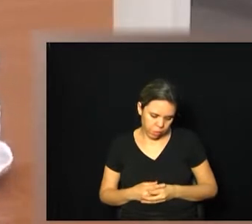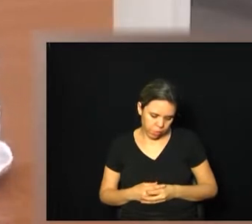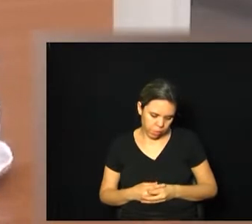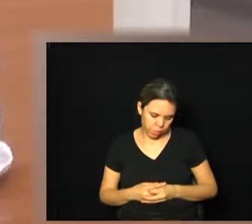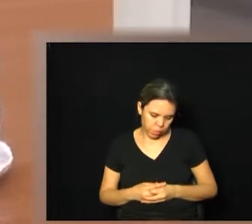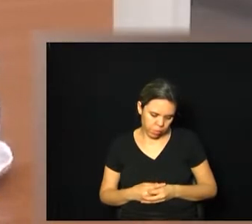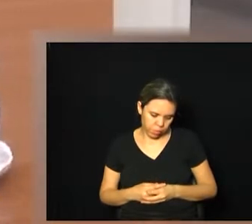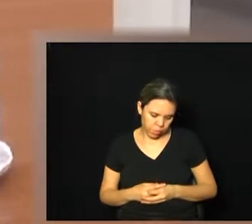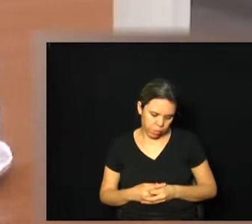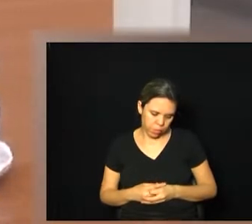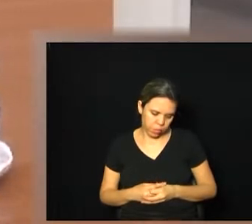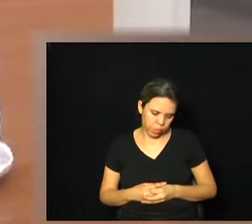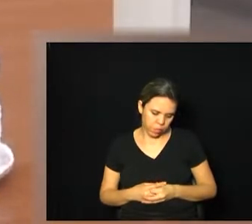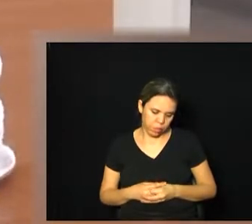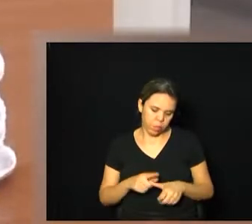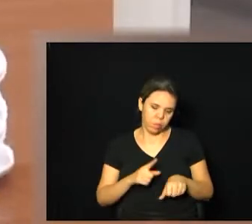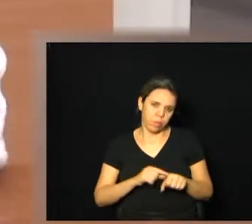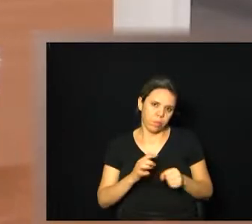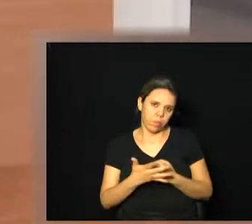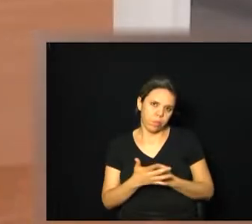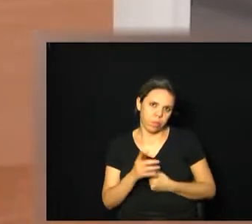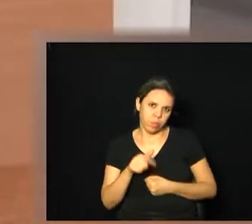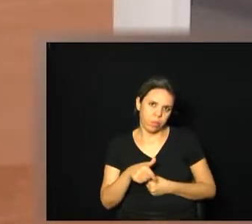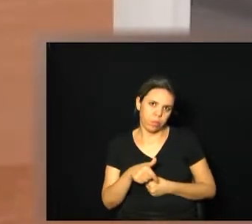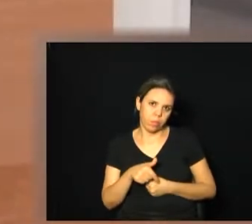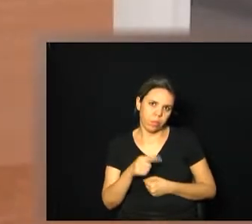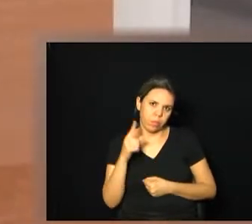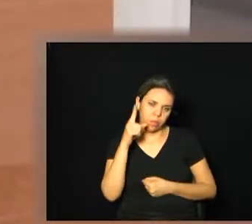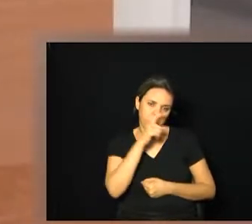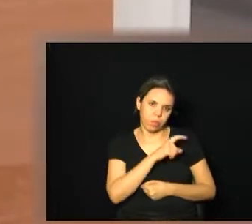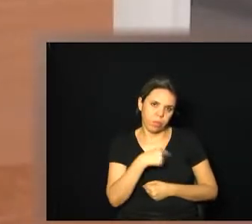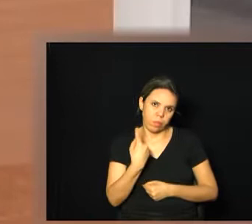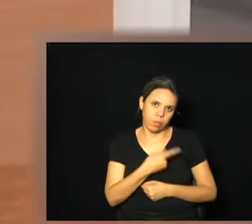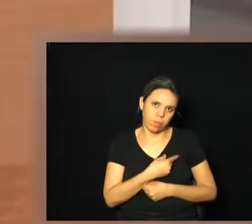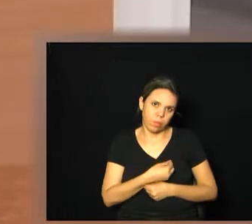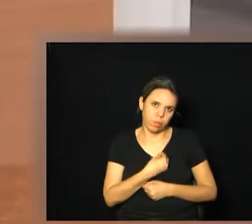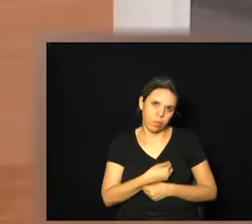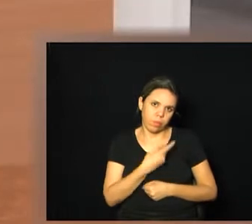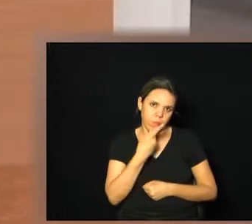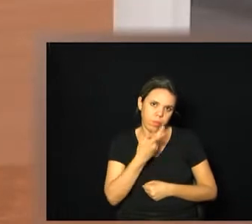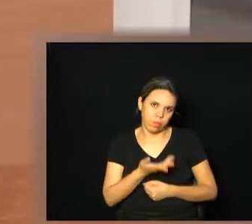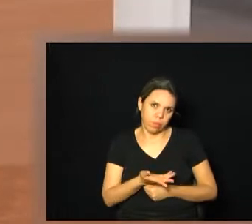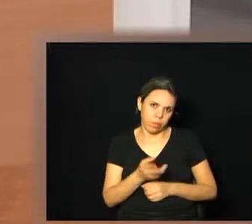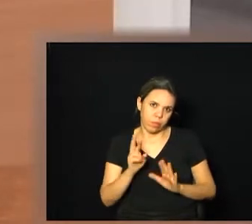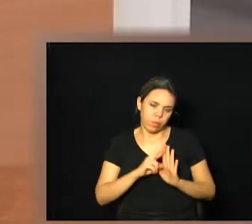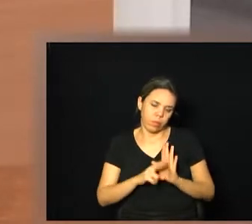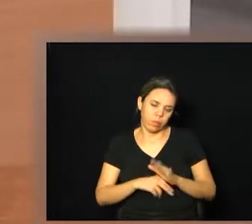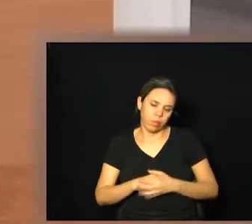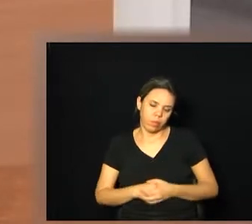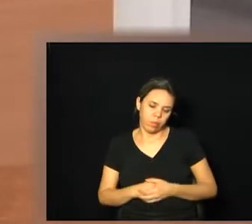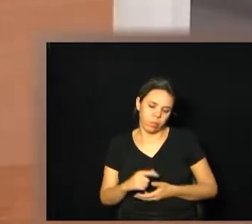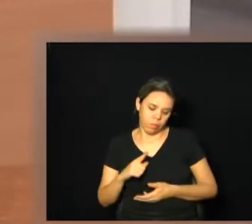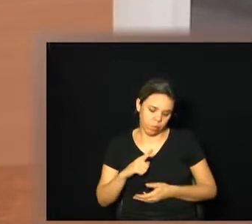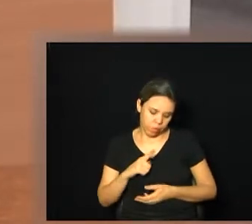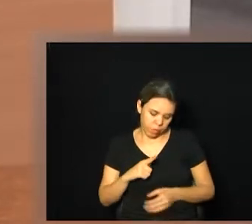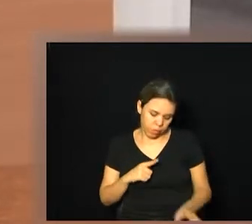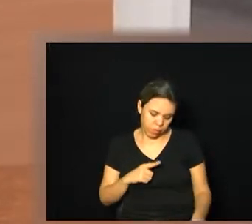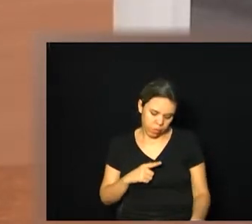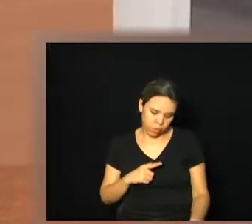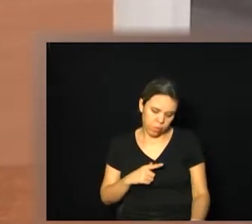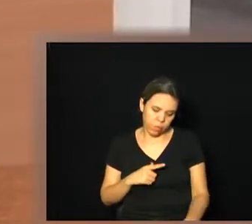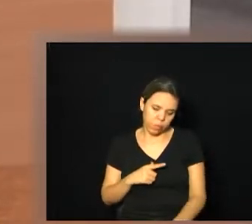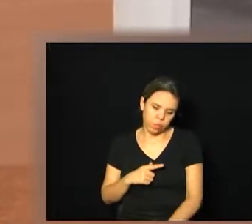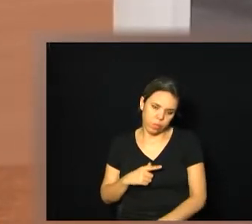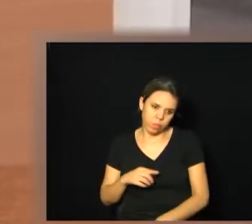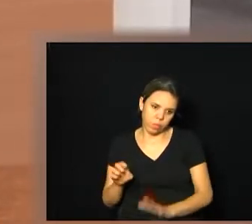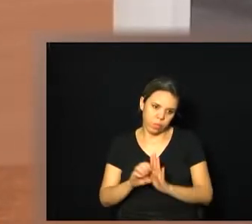falando aqui de um momento de Covid que é de fato muito difícil, mas nós estamos falando ainda de regras existentes pelo Estatuto